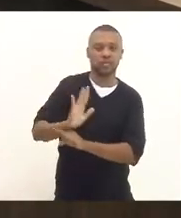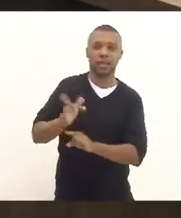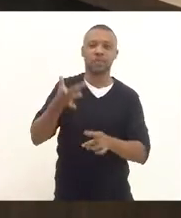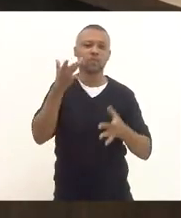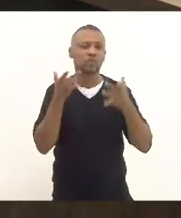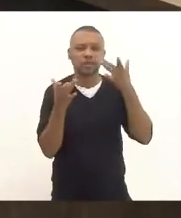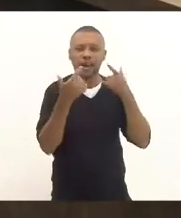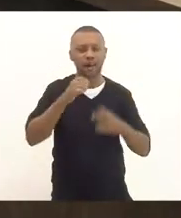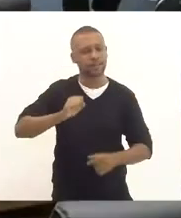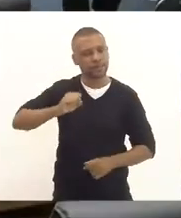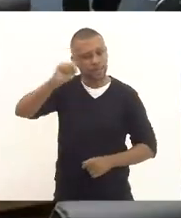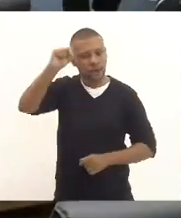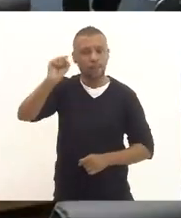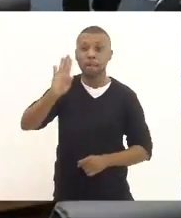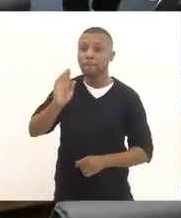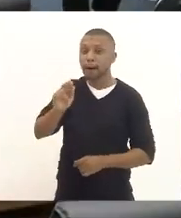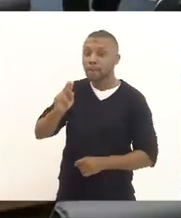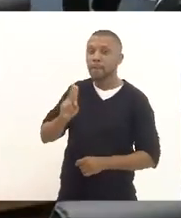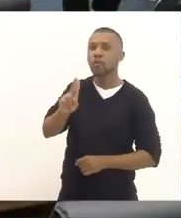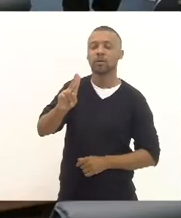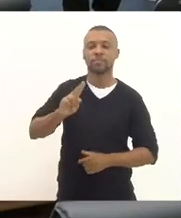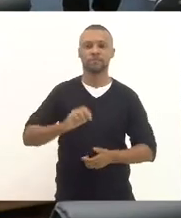salve Baboo